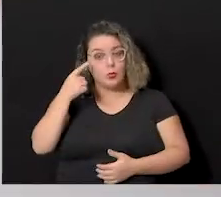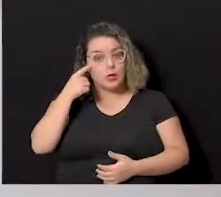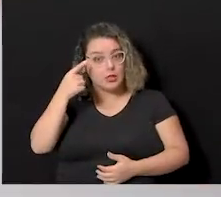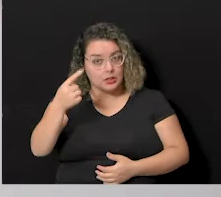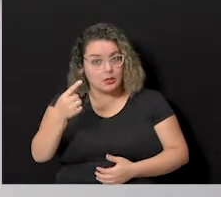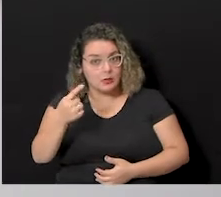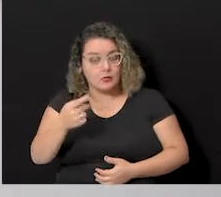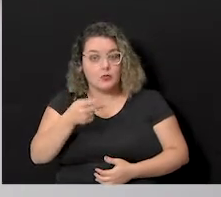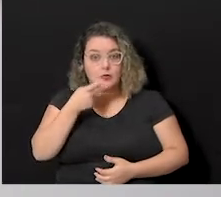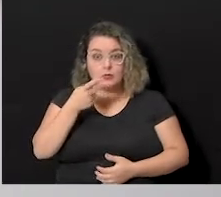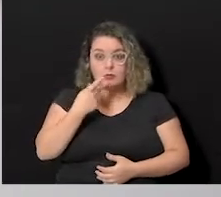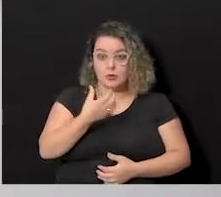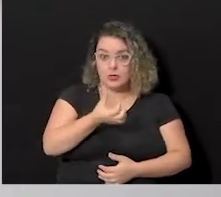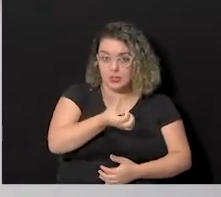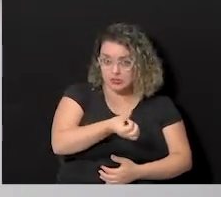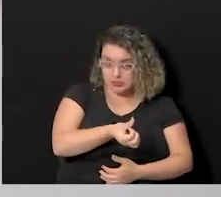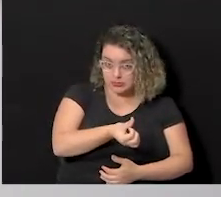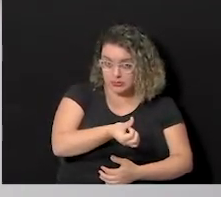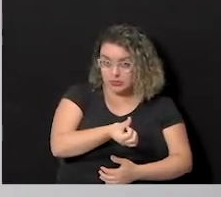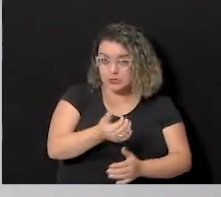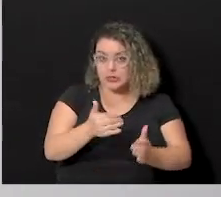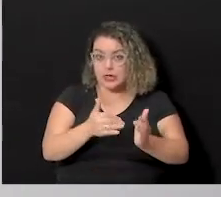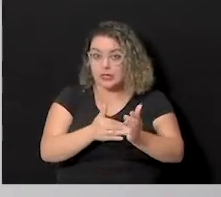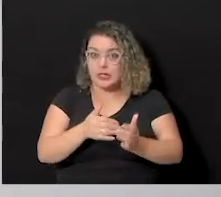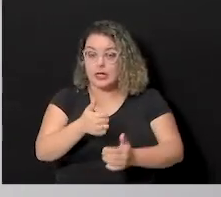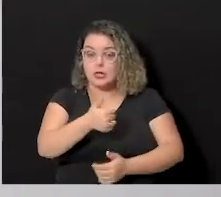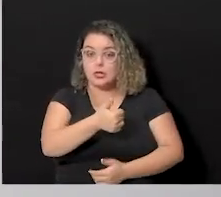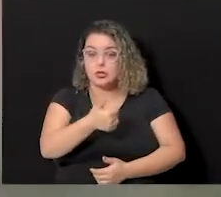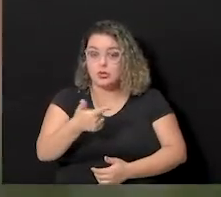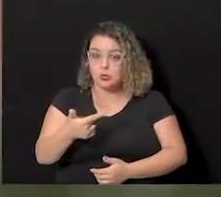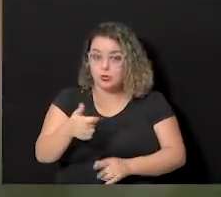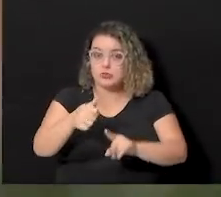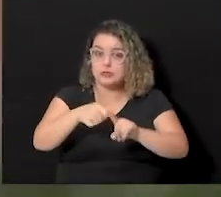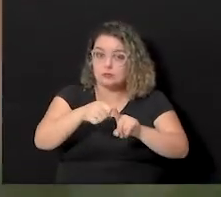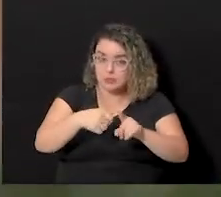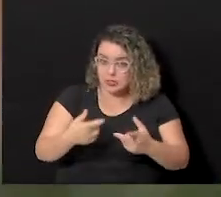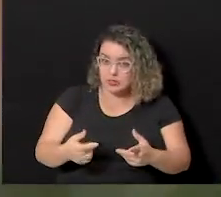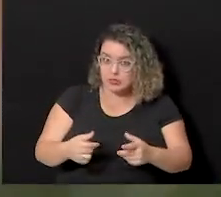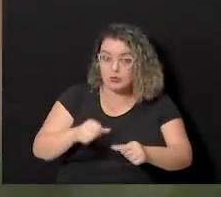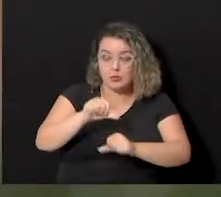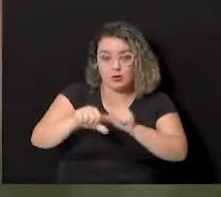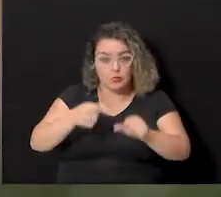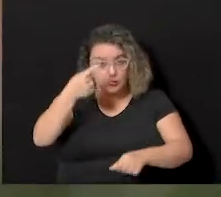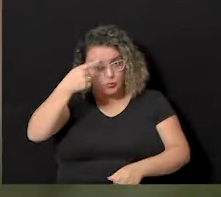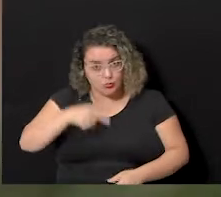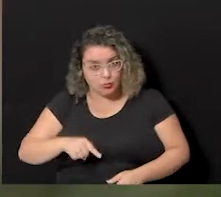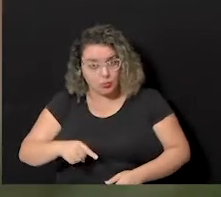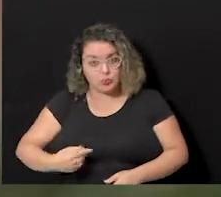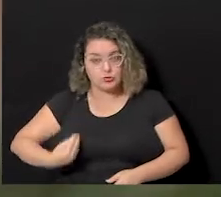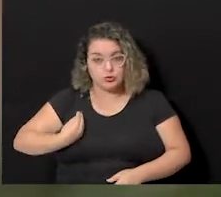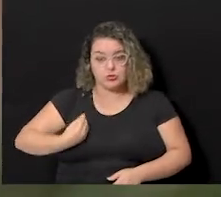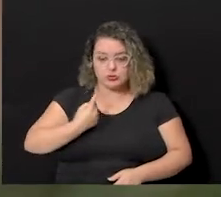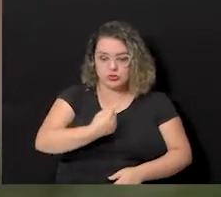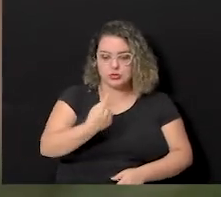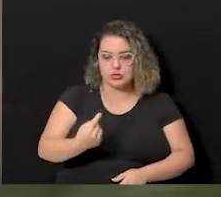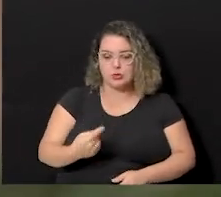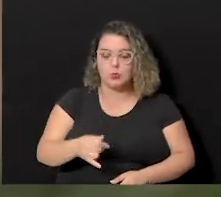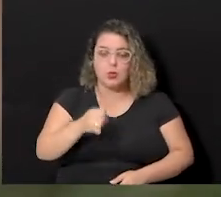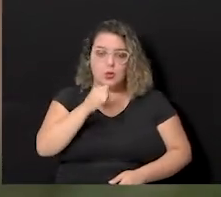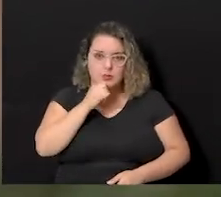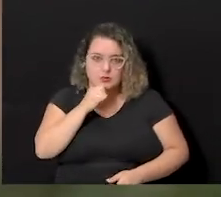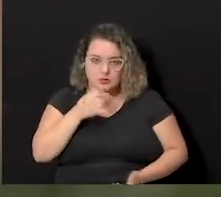pessoas, o ideal, nós falamos que é de 6 a 12 meses, tá? Mas isso muda de acordo com o perfil e o momento de vida de cada